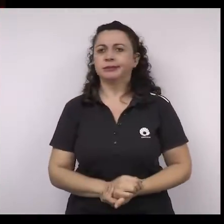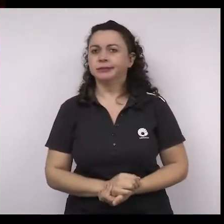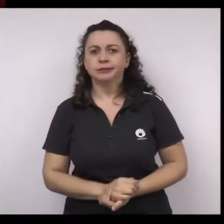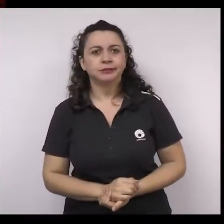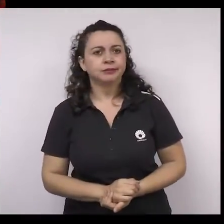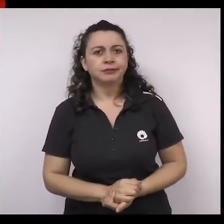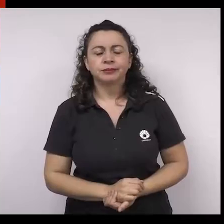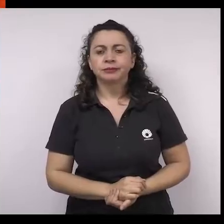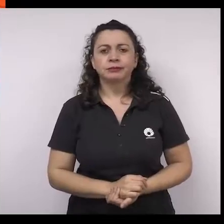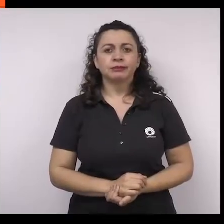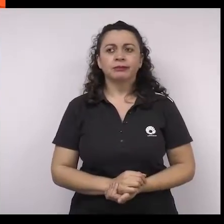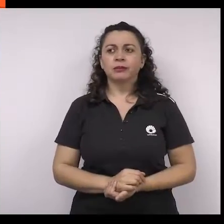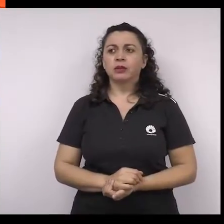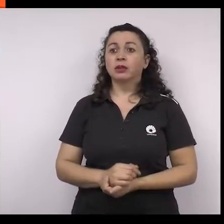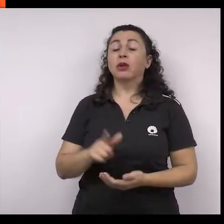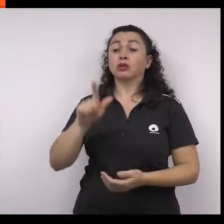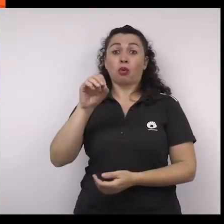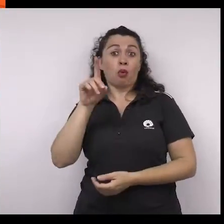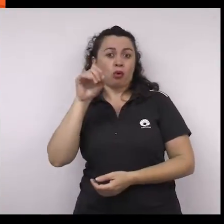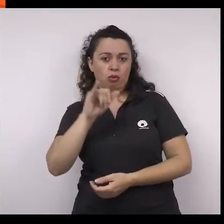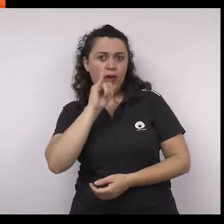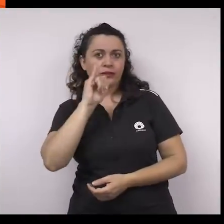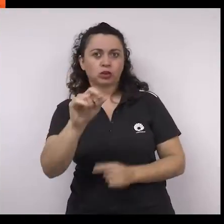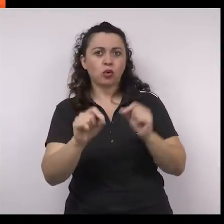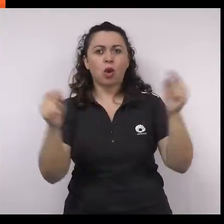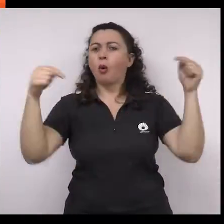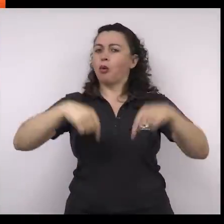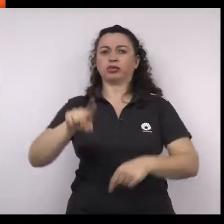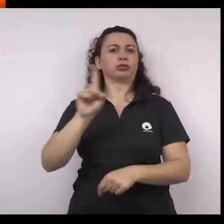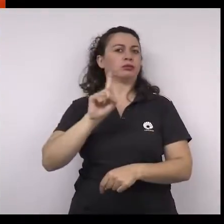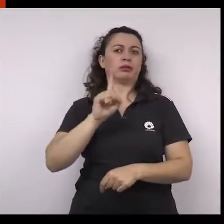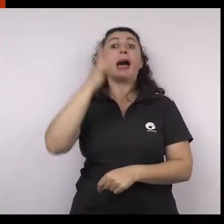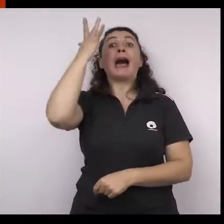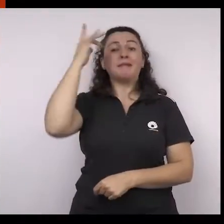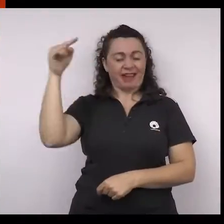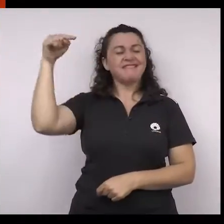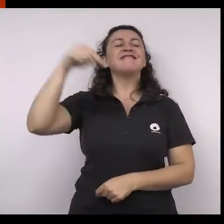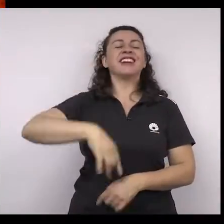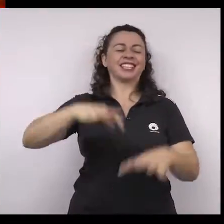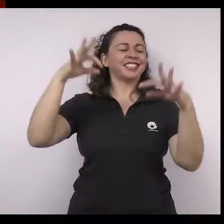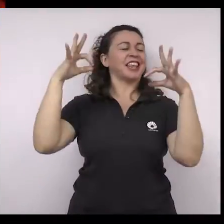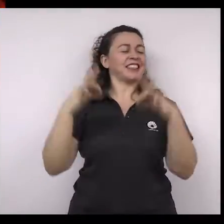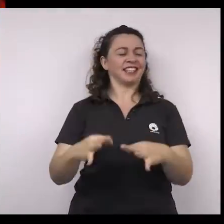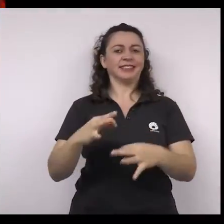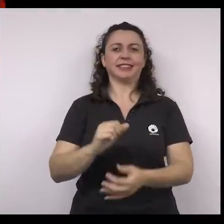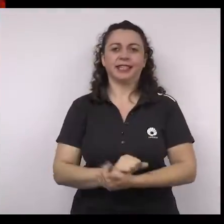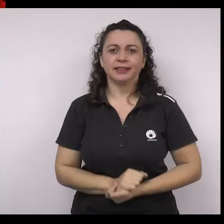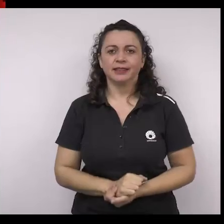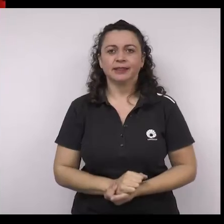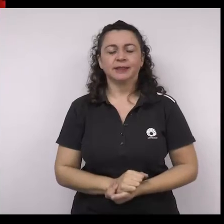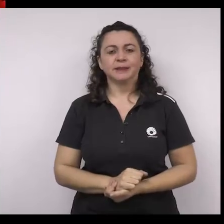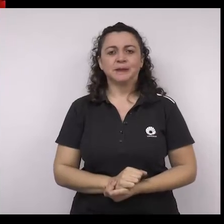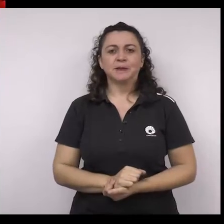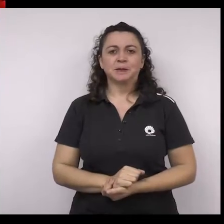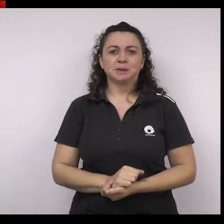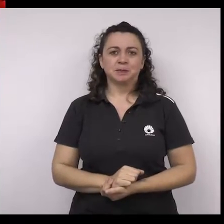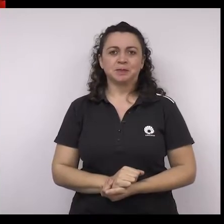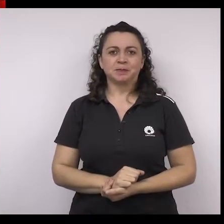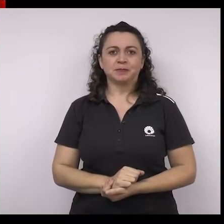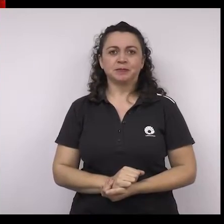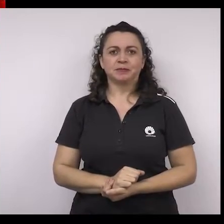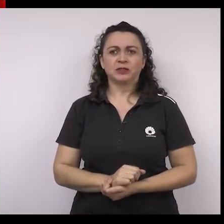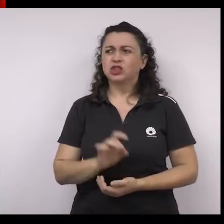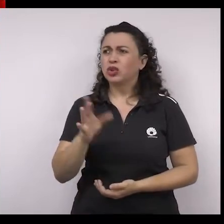qual é o recado? O senhor Godot disse para dizer que não pode vir hoje, mas que amanhã vem sem falta.